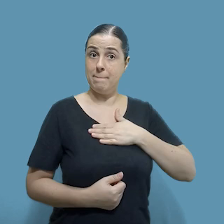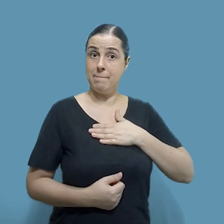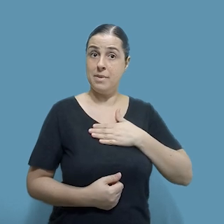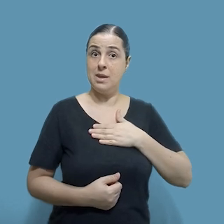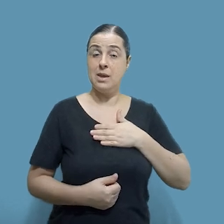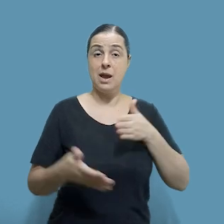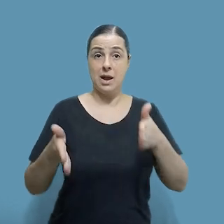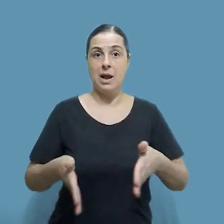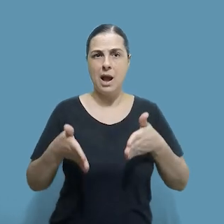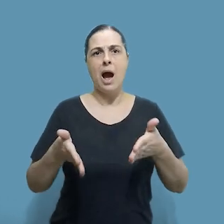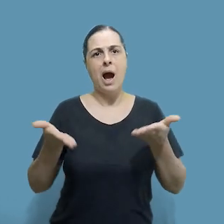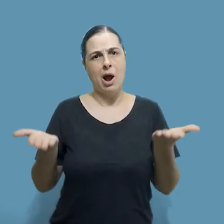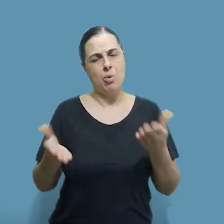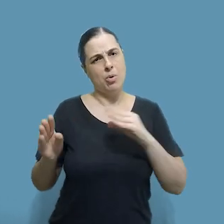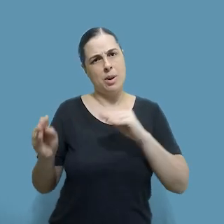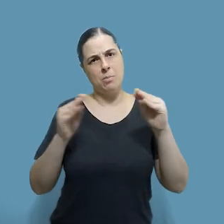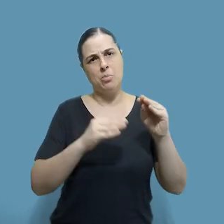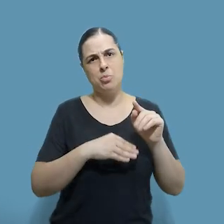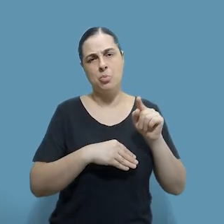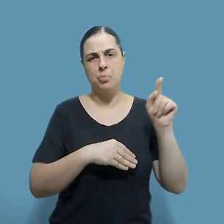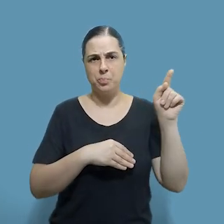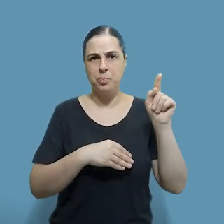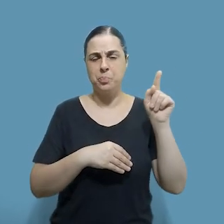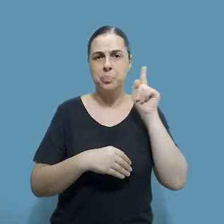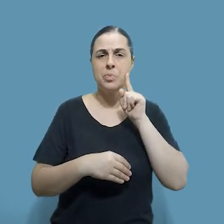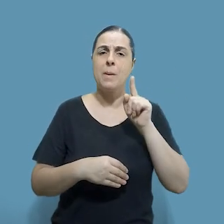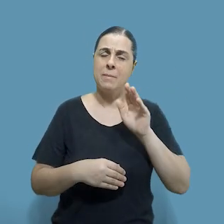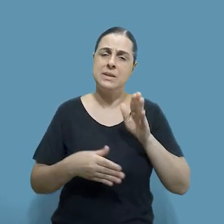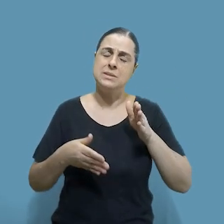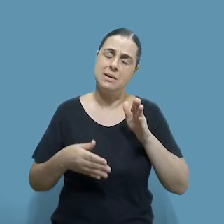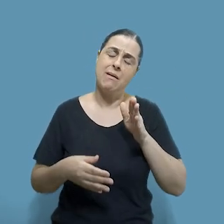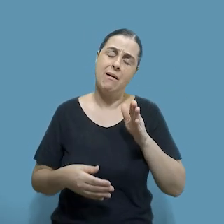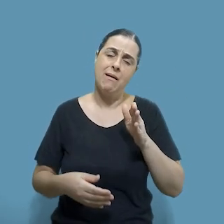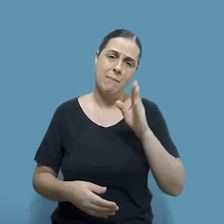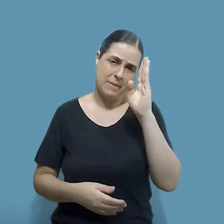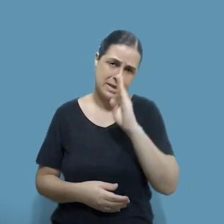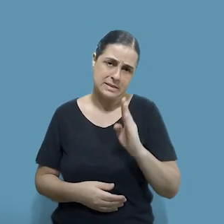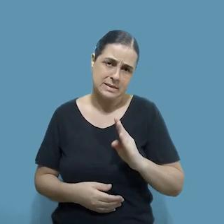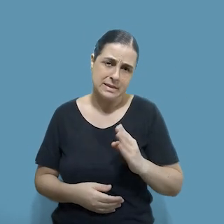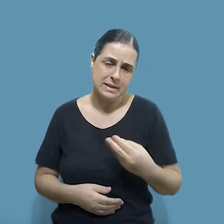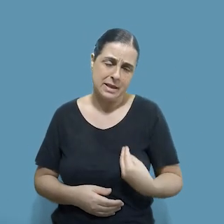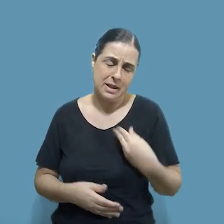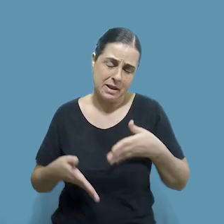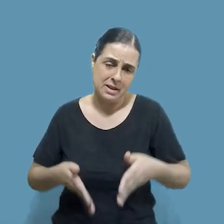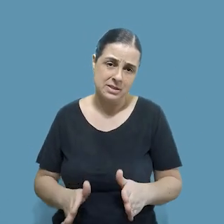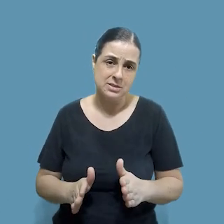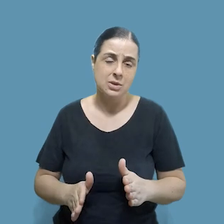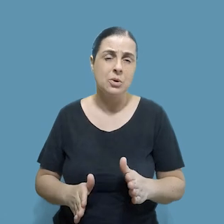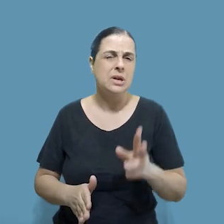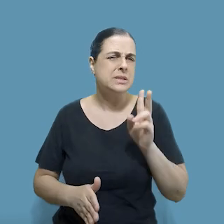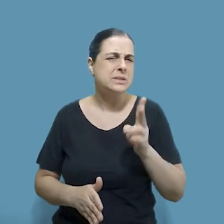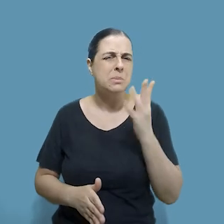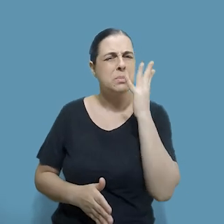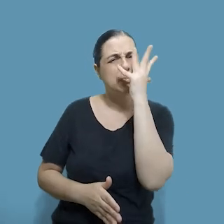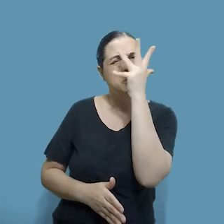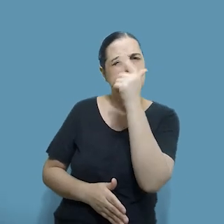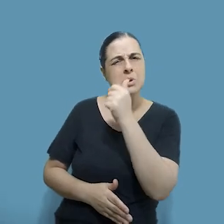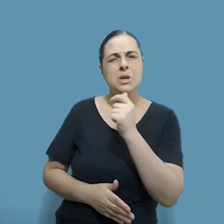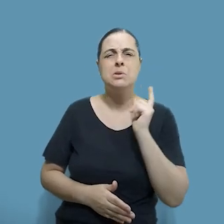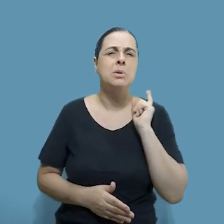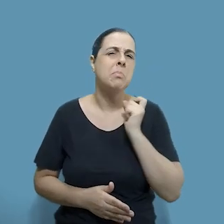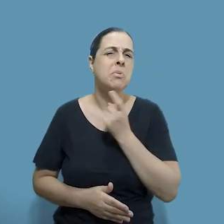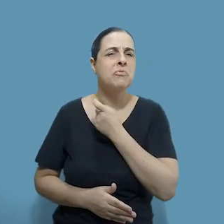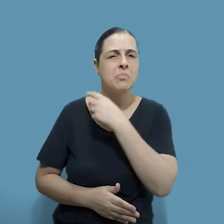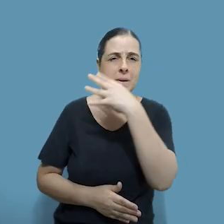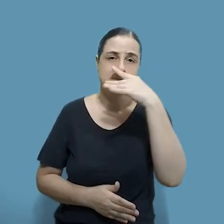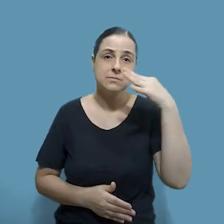uma brasileira. E ela está sempre bonita, sempre muito arrumada, perfumada. E uma vez eu perguntei para ela, comentei, né? Disse,